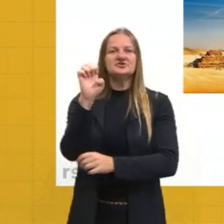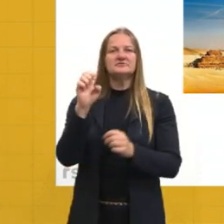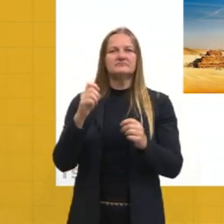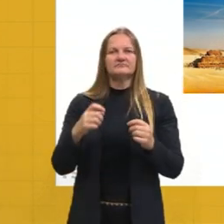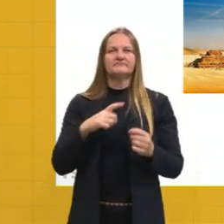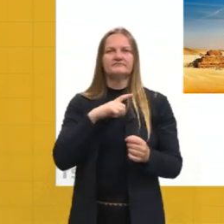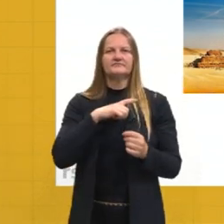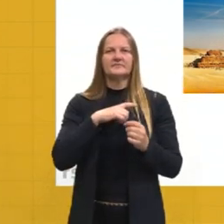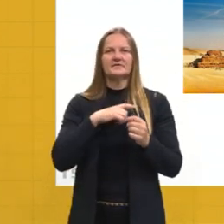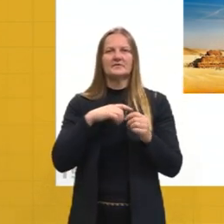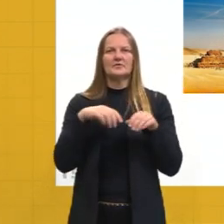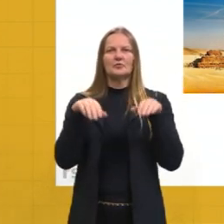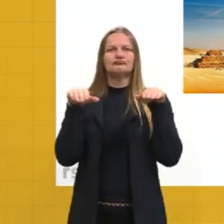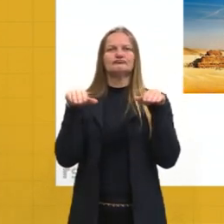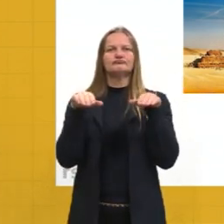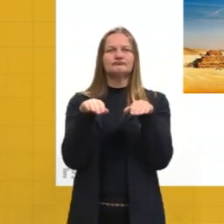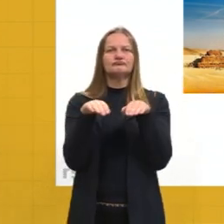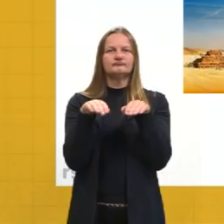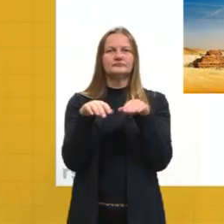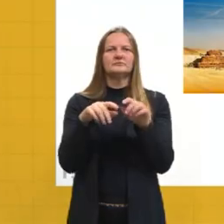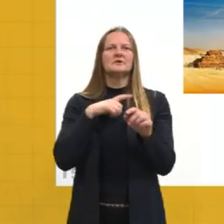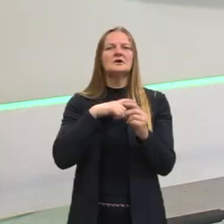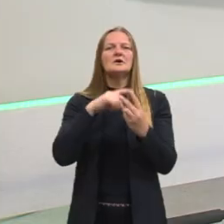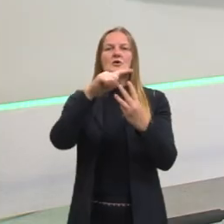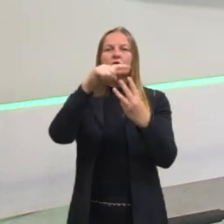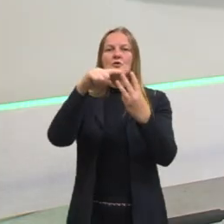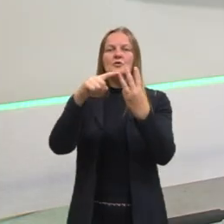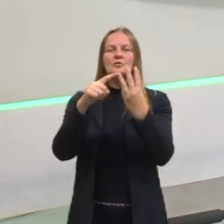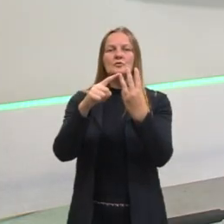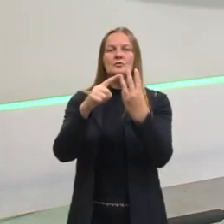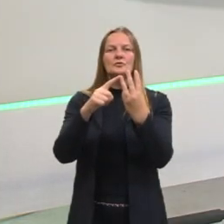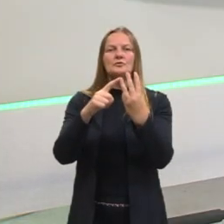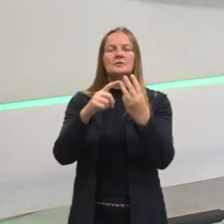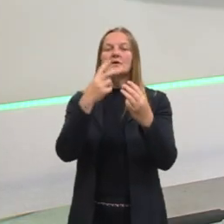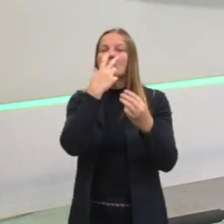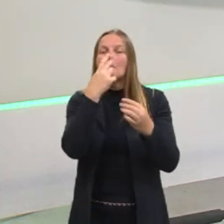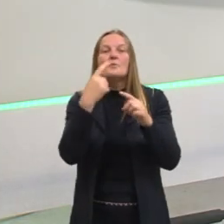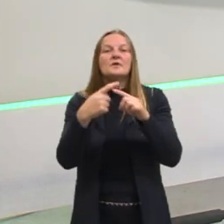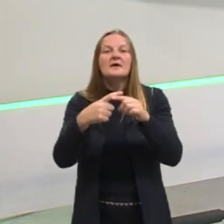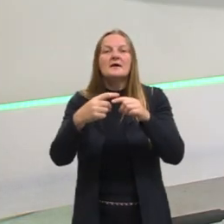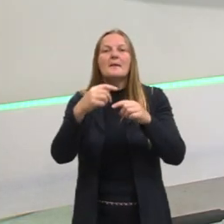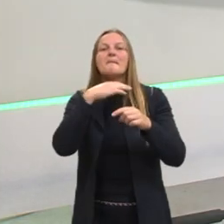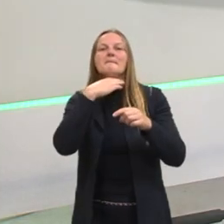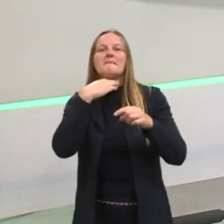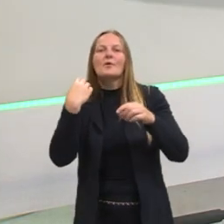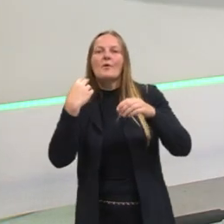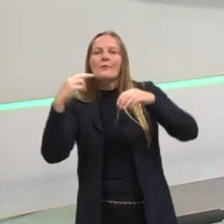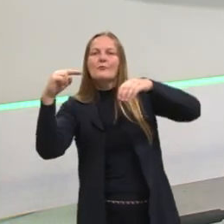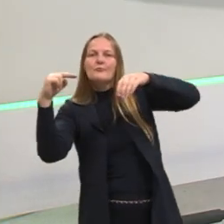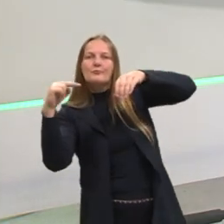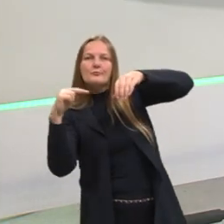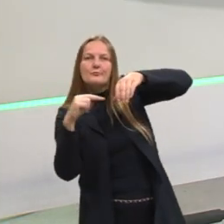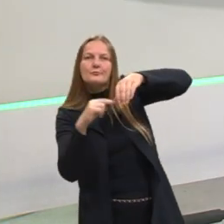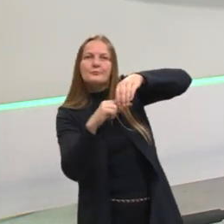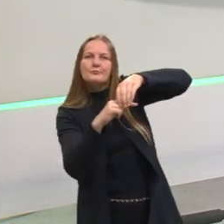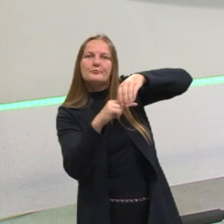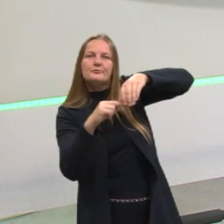pirâmides quantas mastabas elas são mortuários né são obras que foram